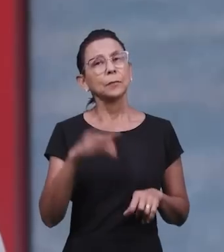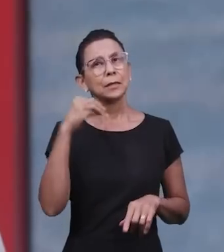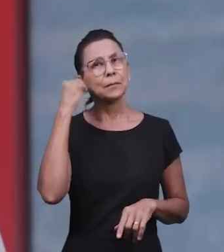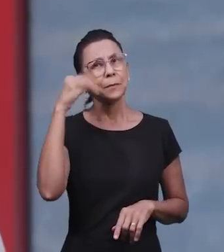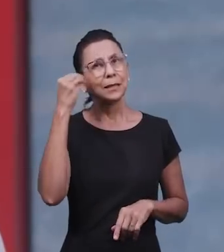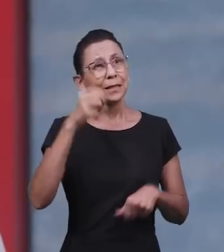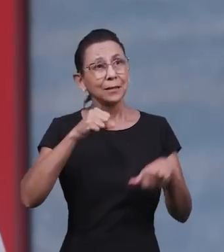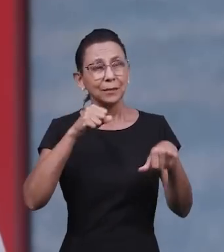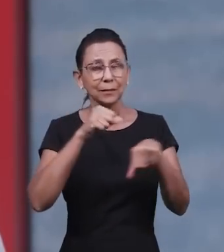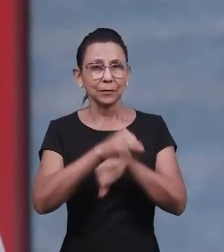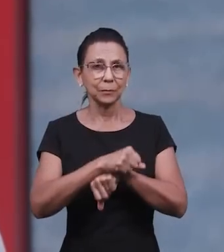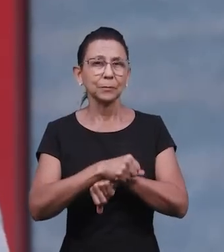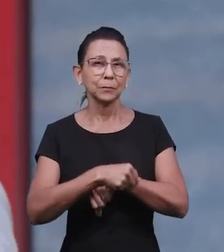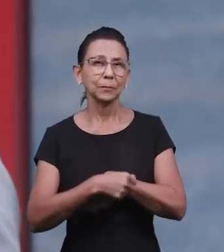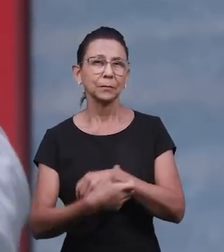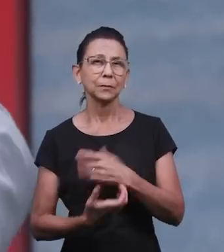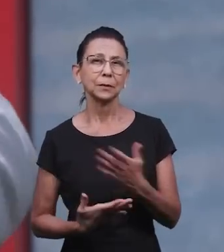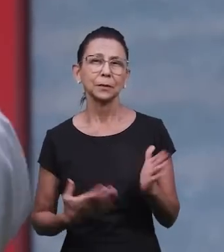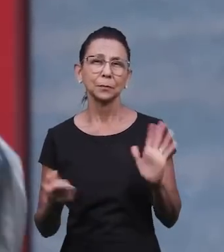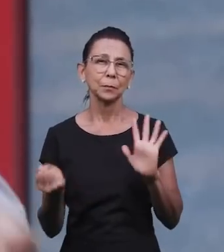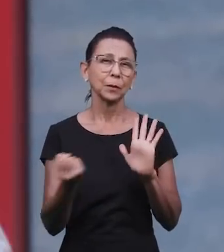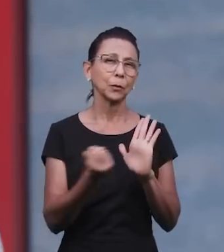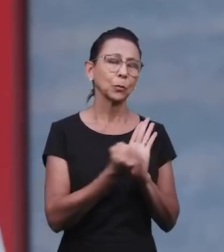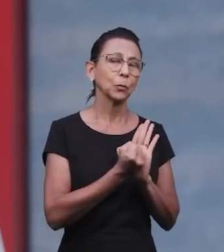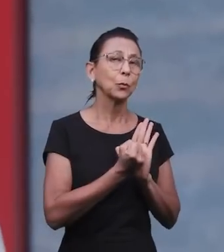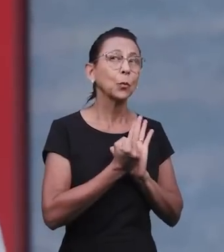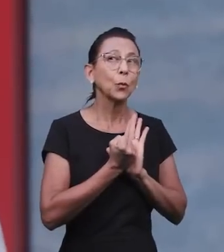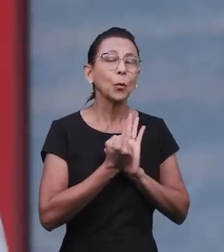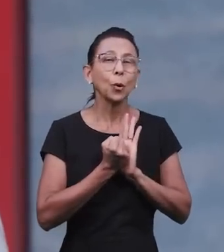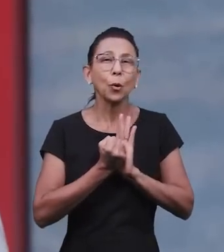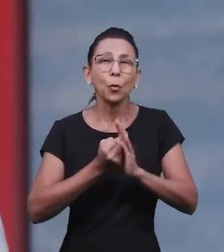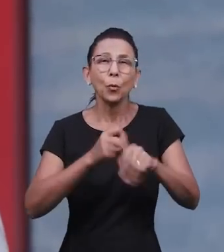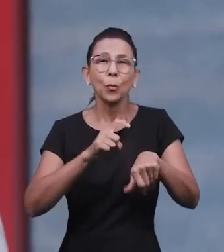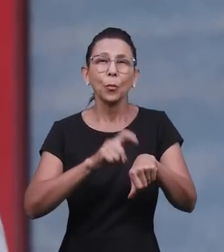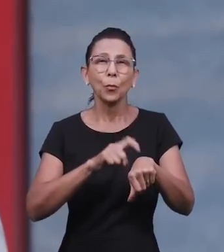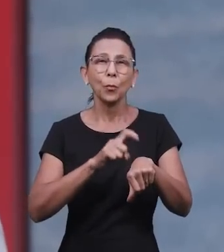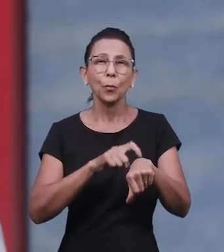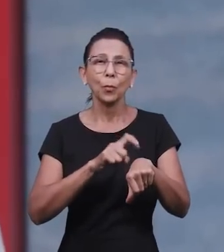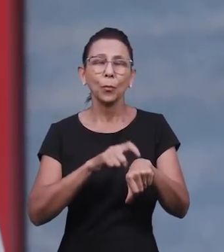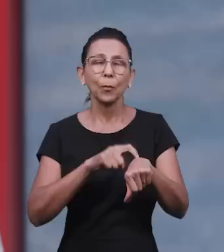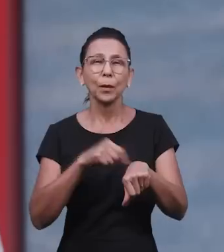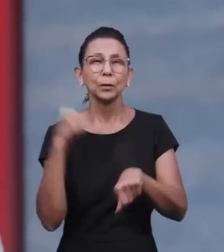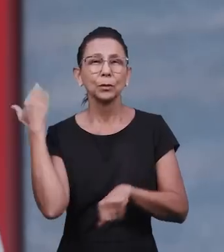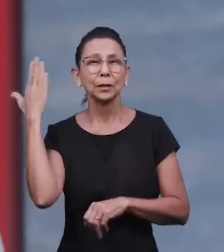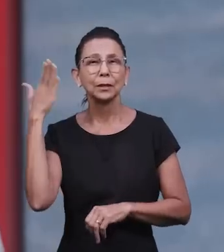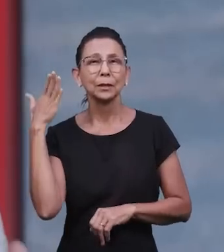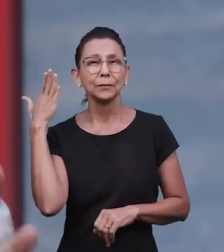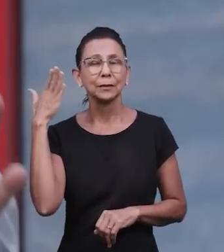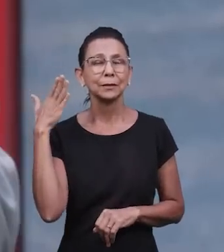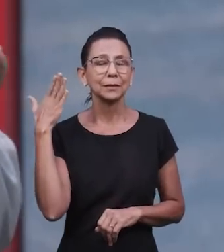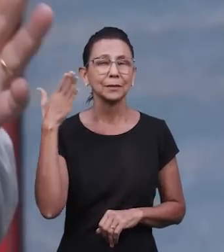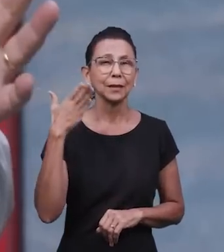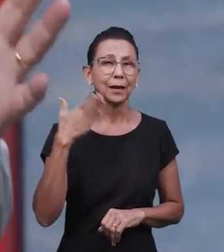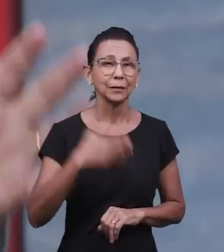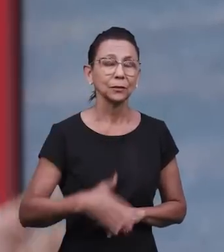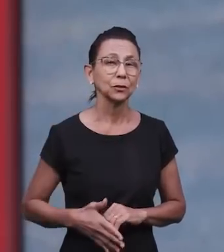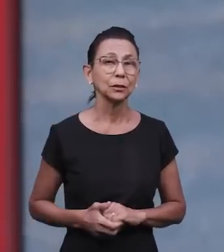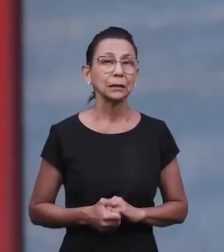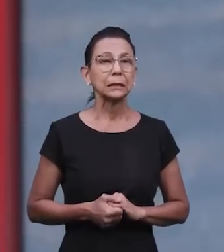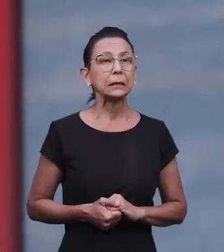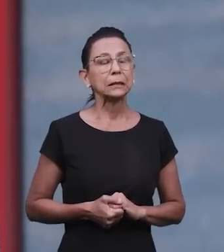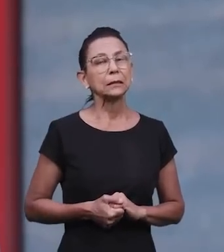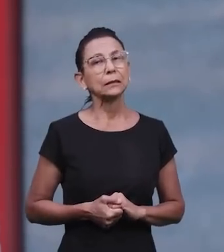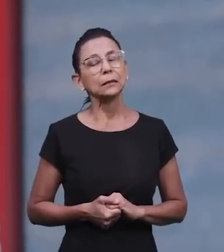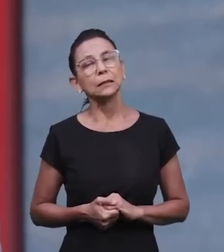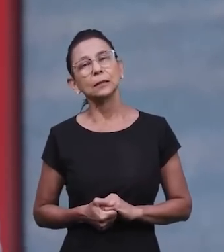que, inclusive, ele marcou ali um alcance da mensagem global. E eu gosto de, para te responder,